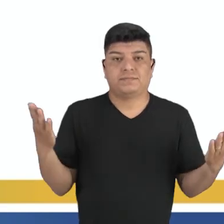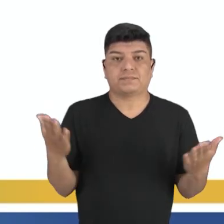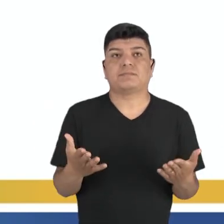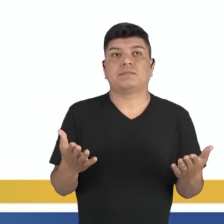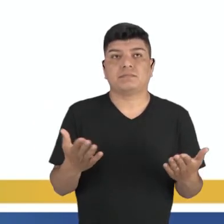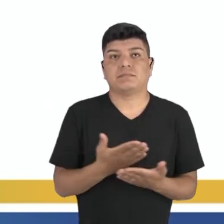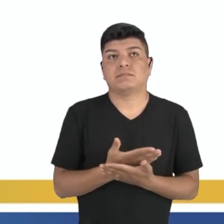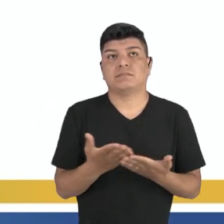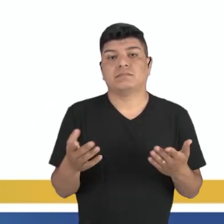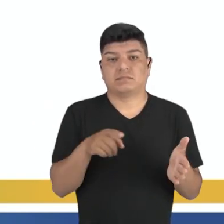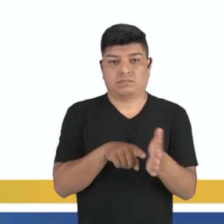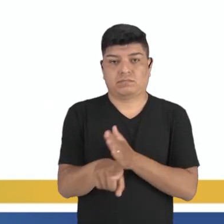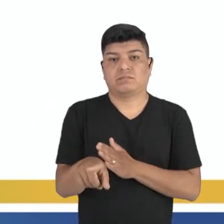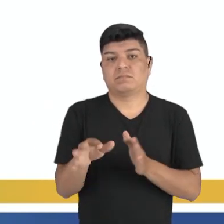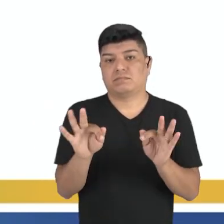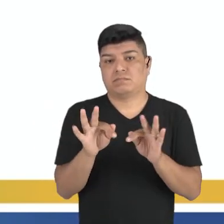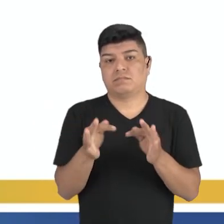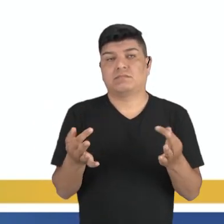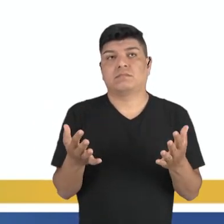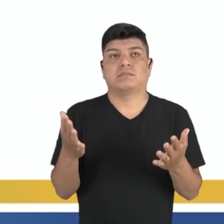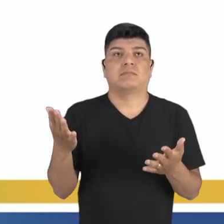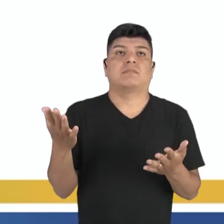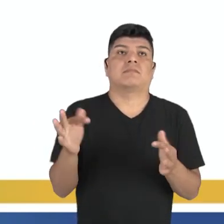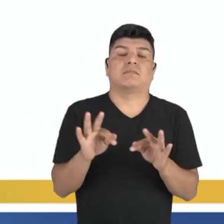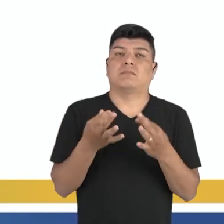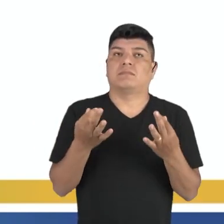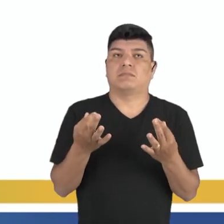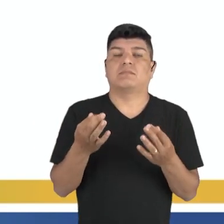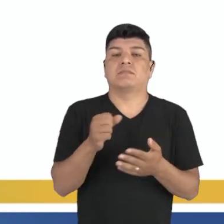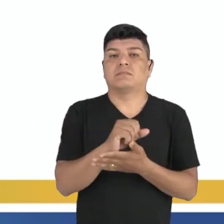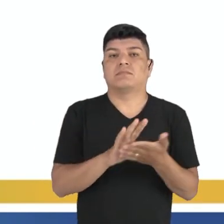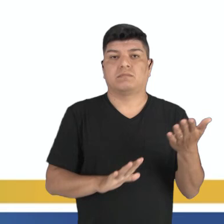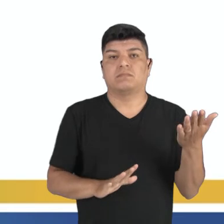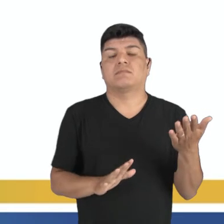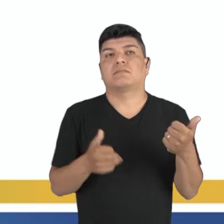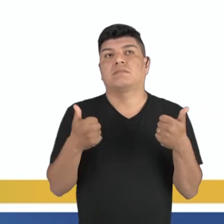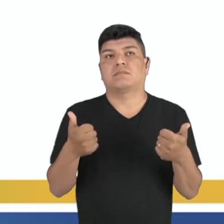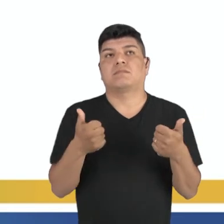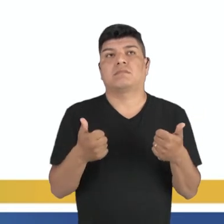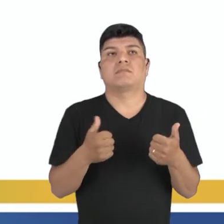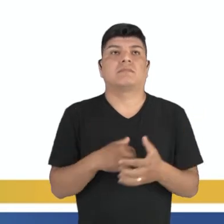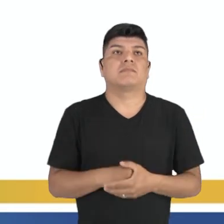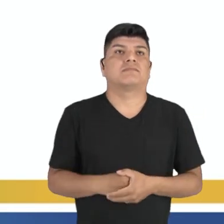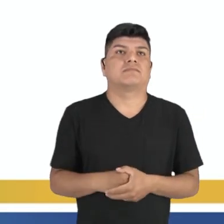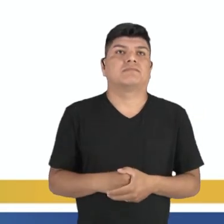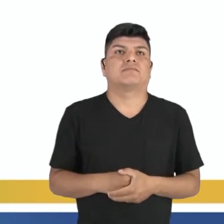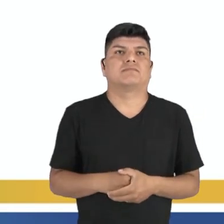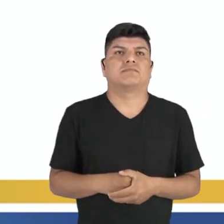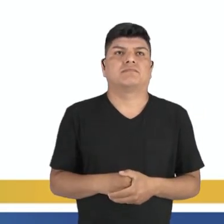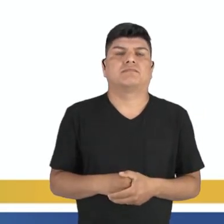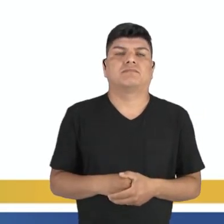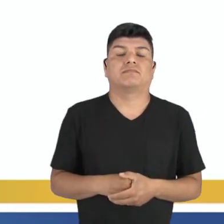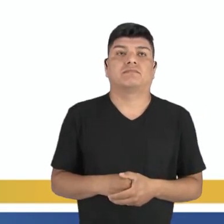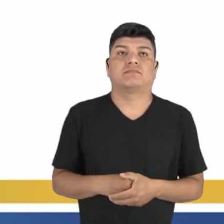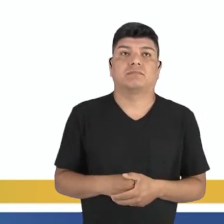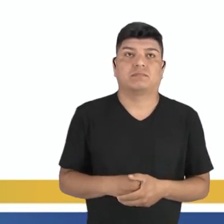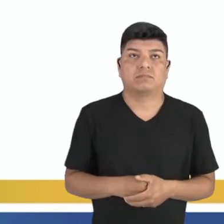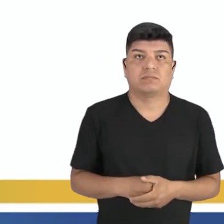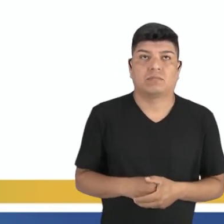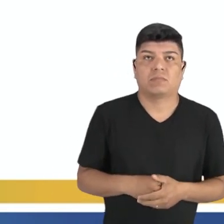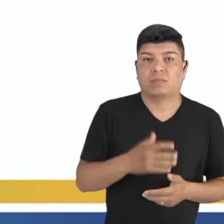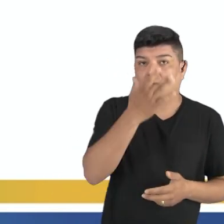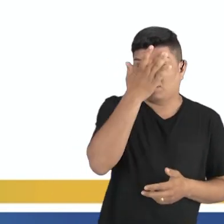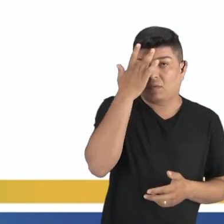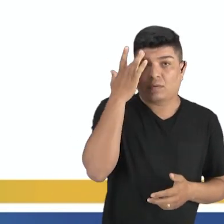vocês uma perguntinha básica do nosso exercitando, né, como de praxes. E aí, fala assim: na espécie